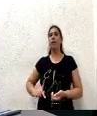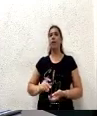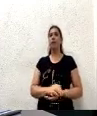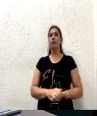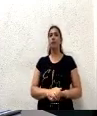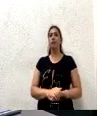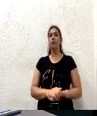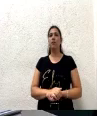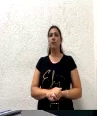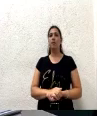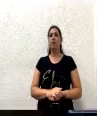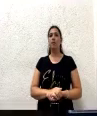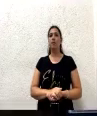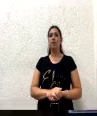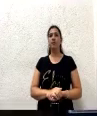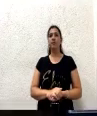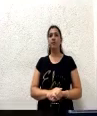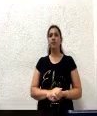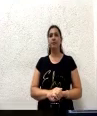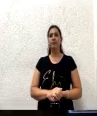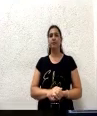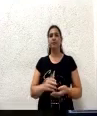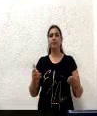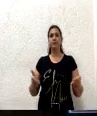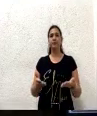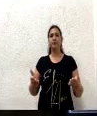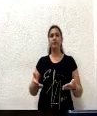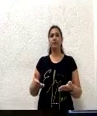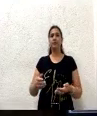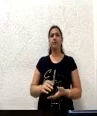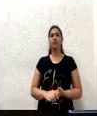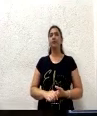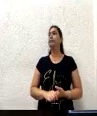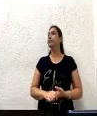obrigada. Com a palavra agora, vereador Valmir.